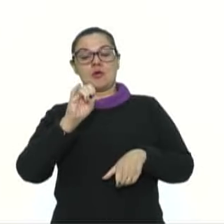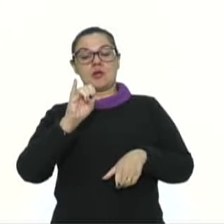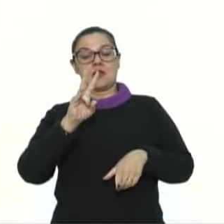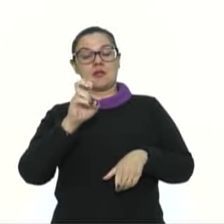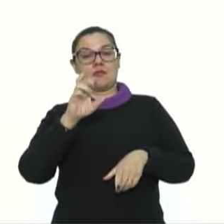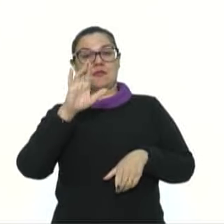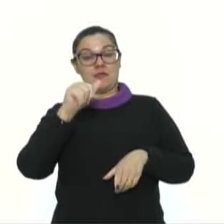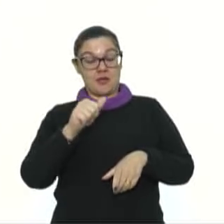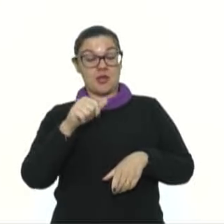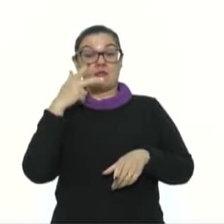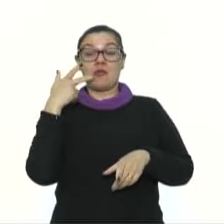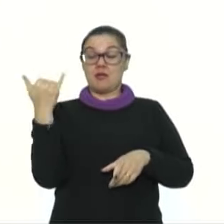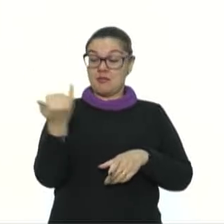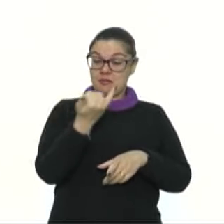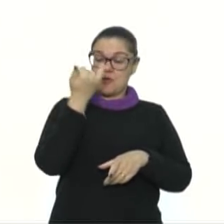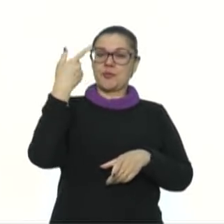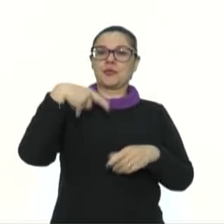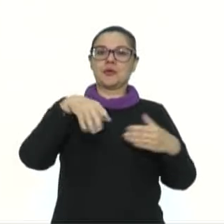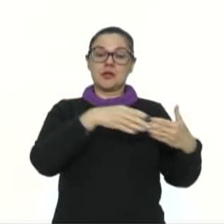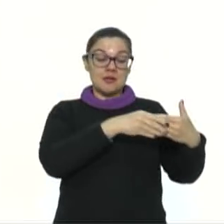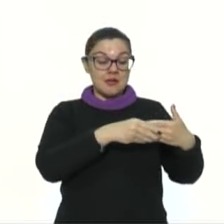do acompanhamento